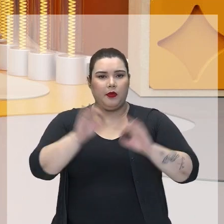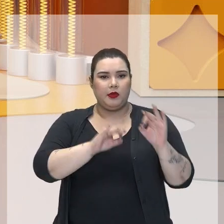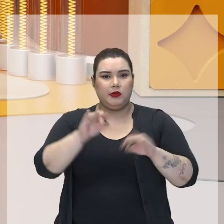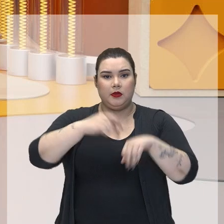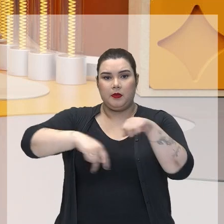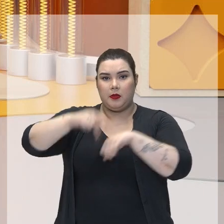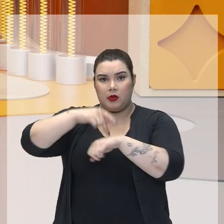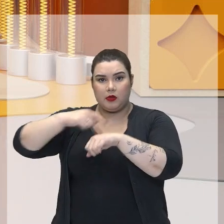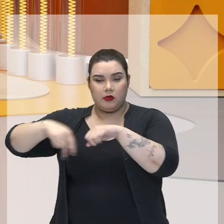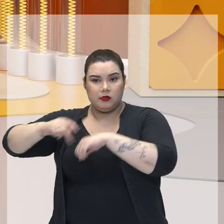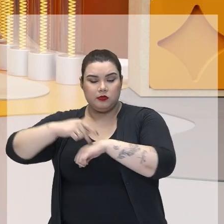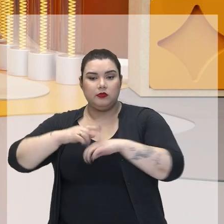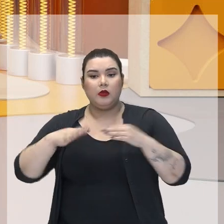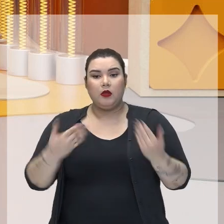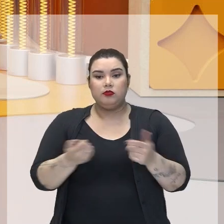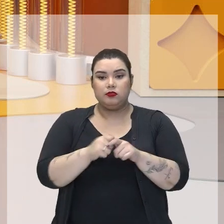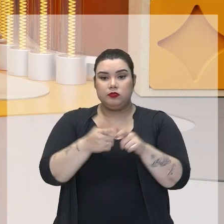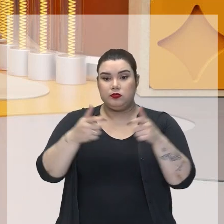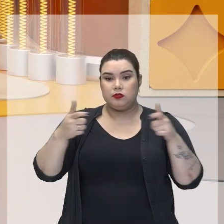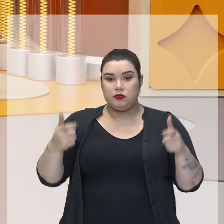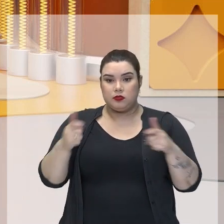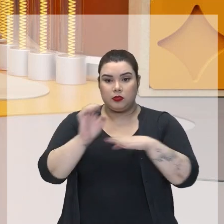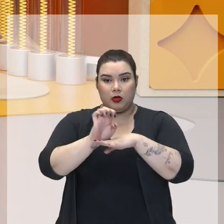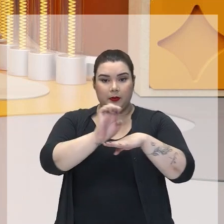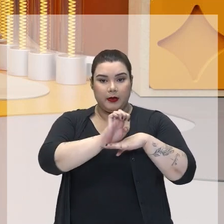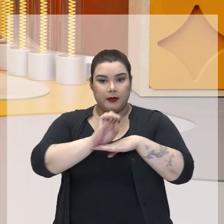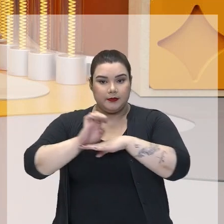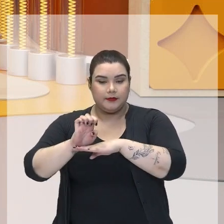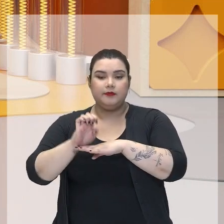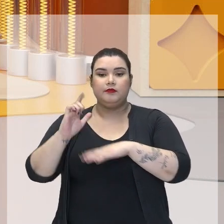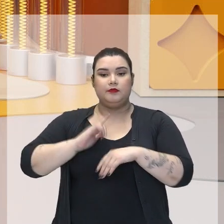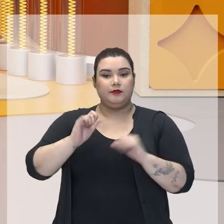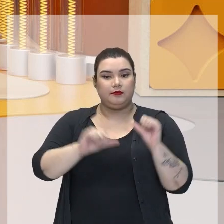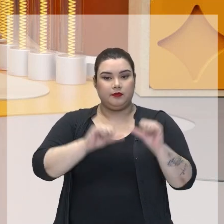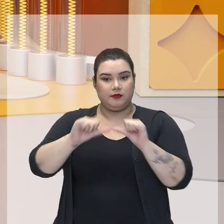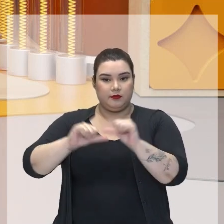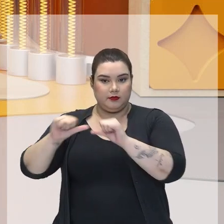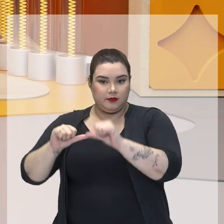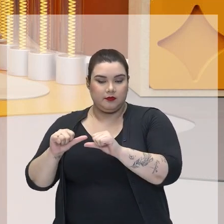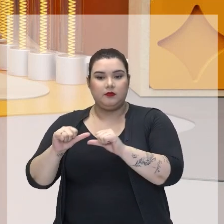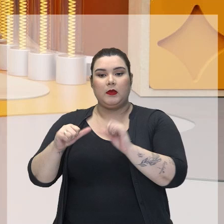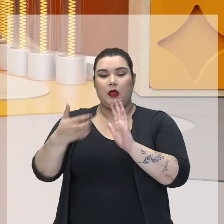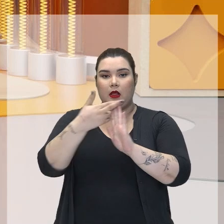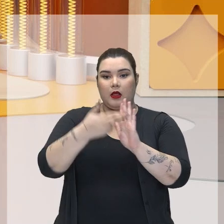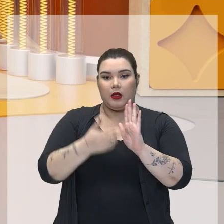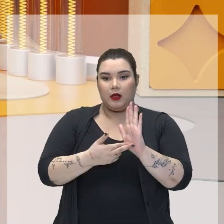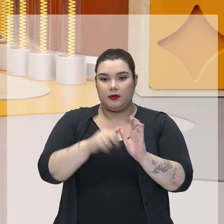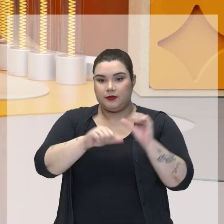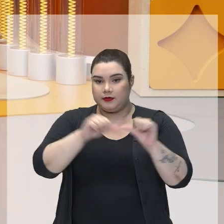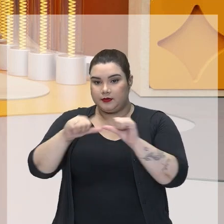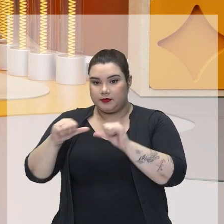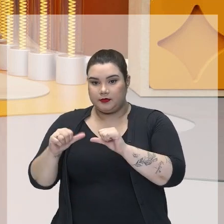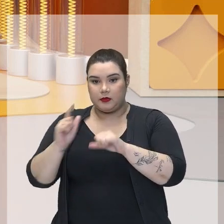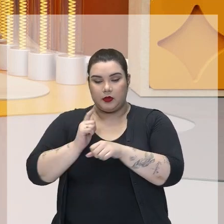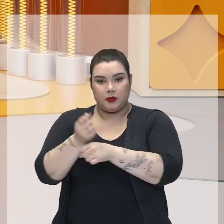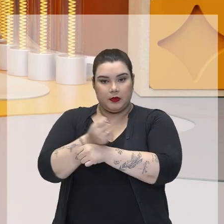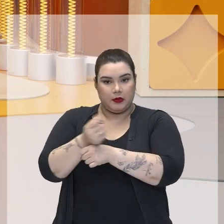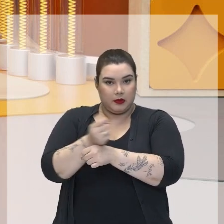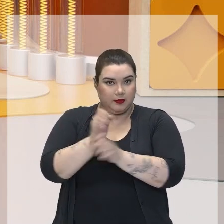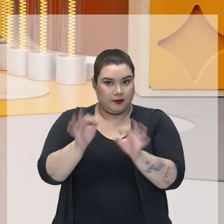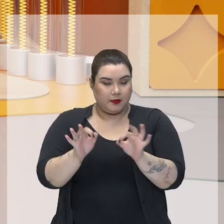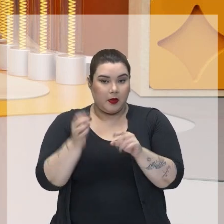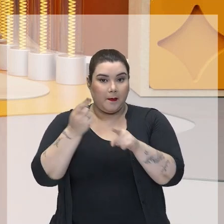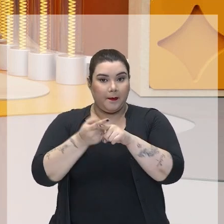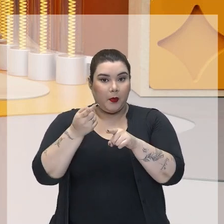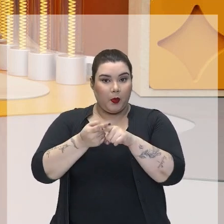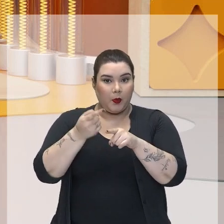países, muitos estados acabaram se desfazendo, se modificando as suas regras, né, ao longo do tempo, porque nada